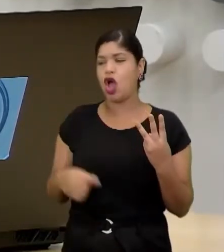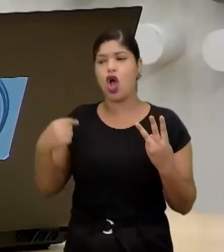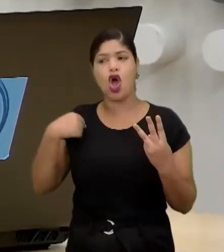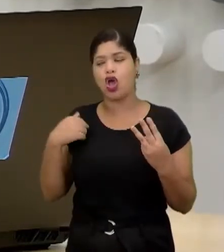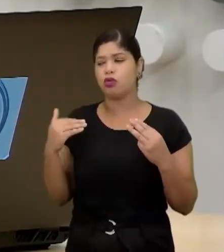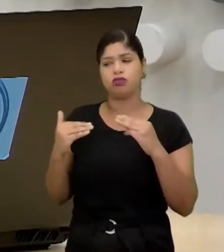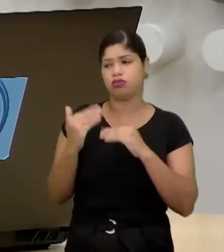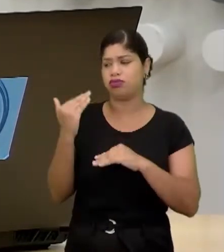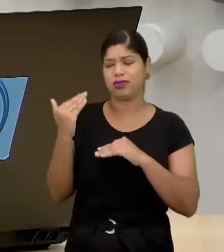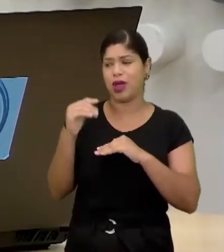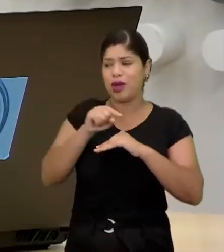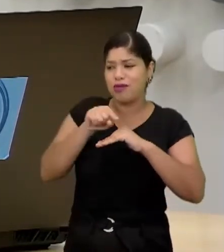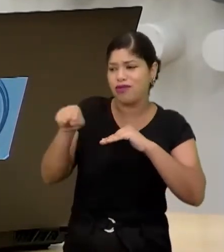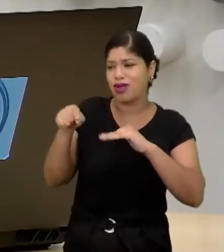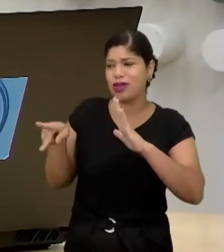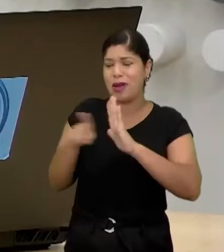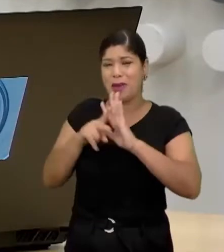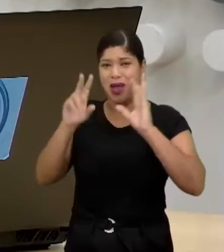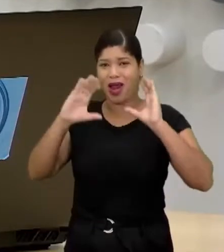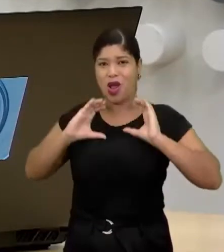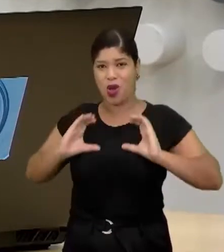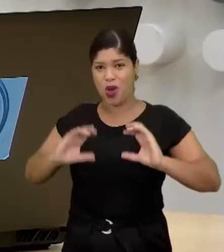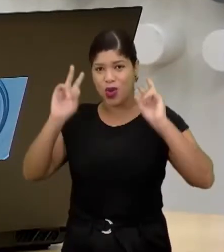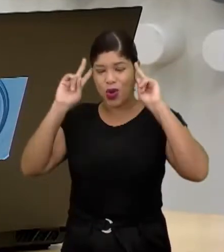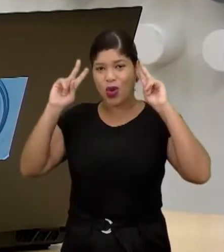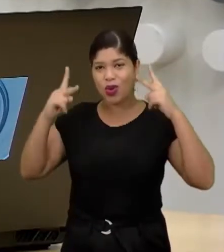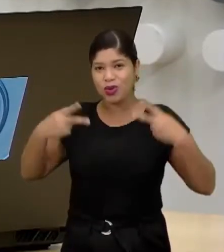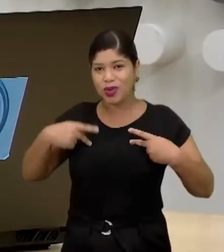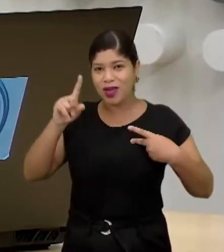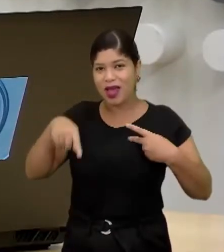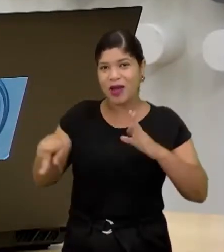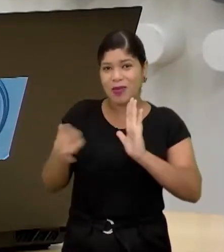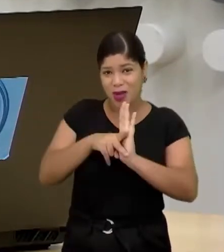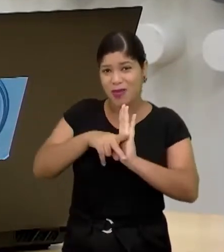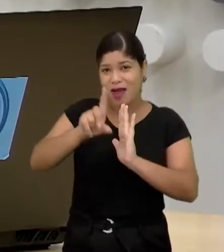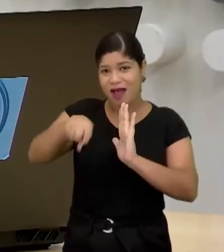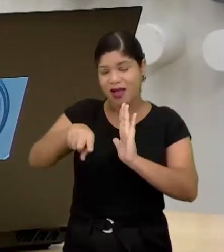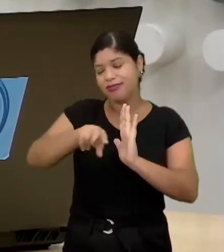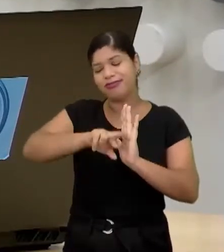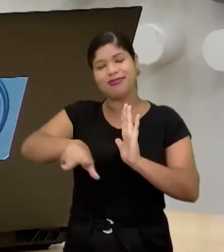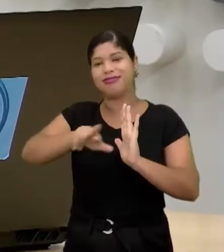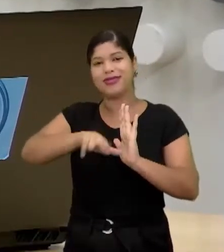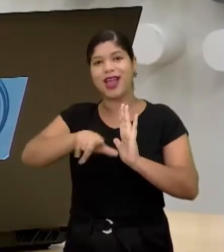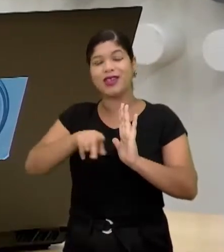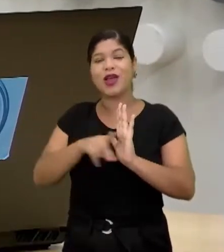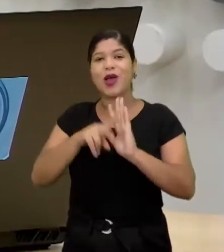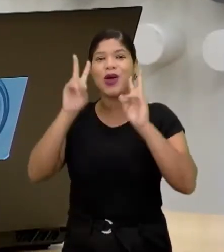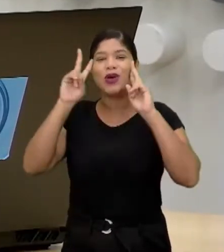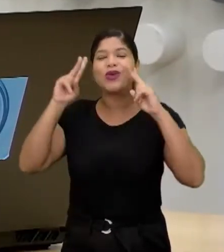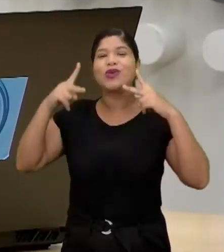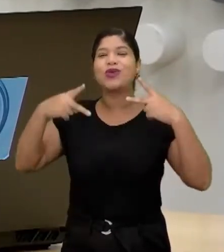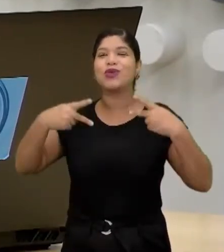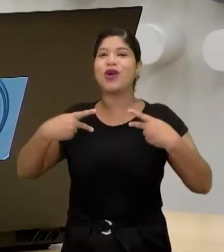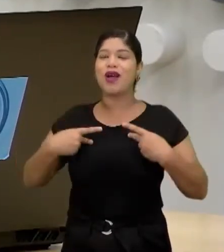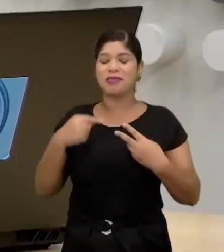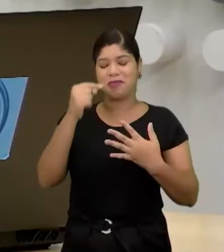e esse comportamento não faz parte da natureza humana a natureza humana é uma turma natureza benéfica